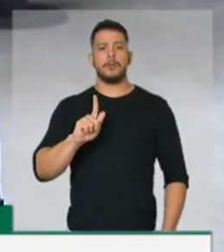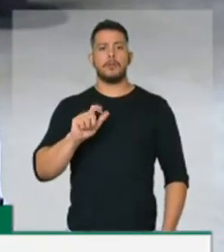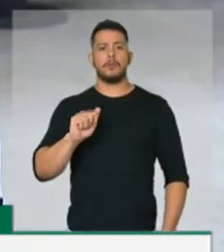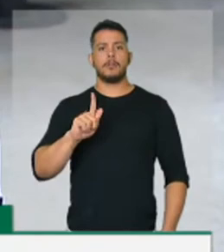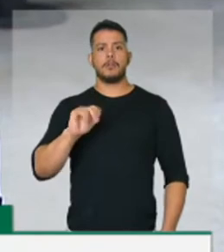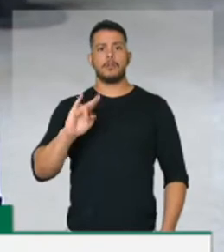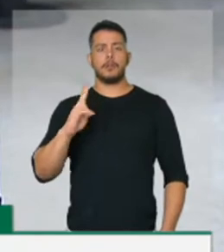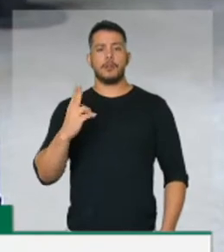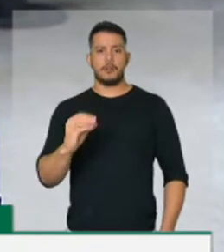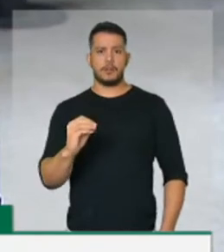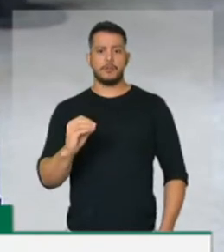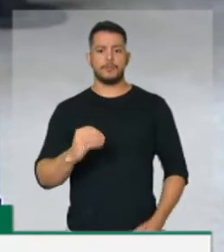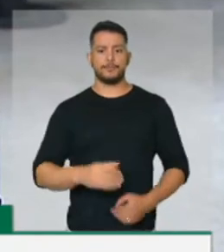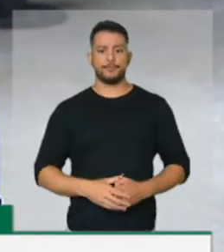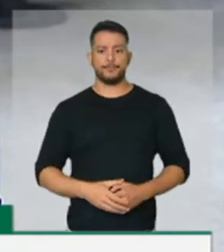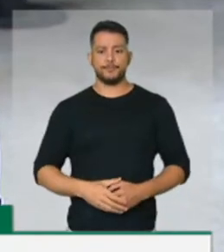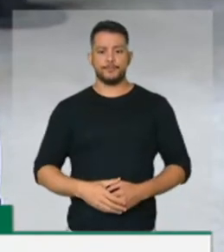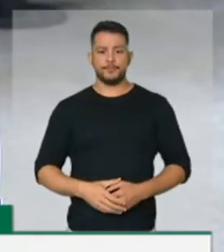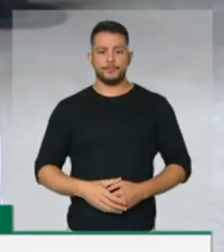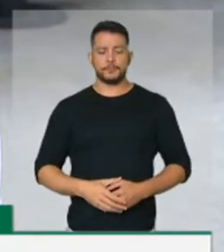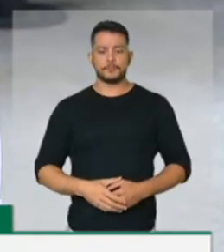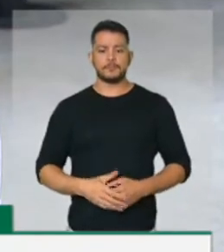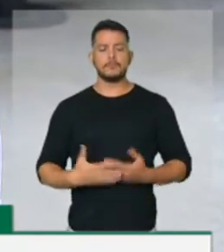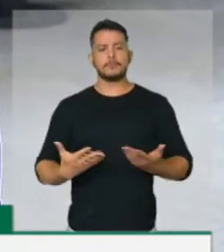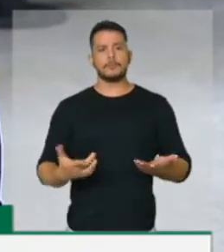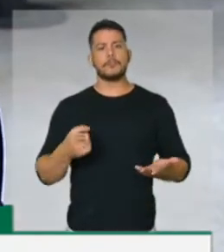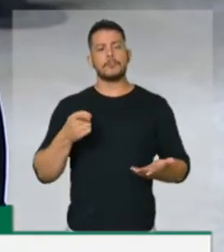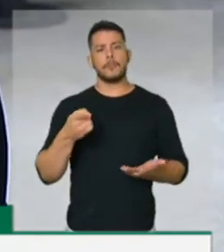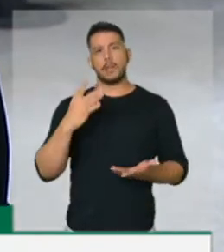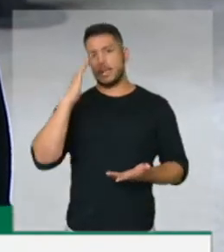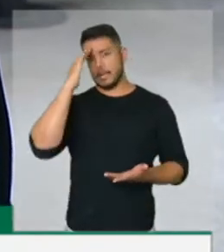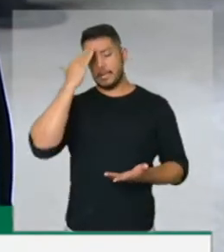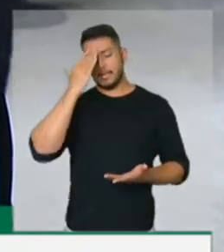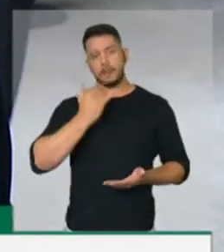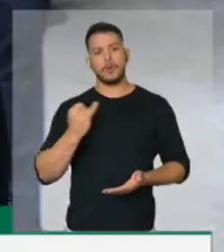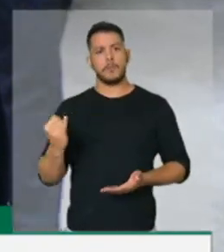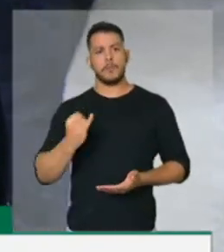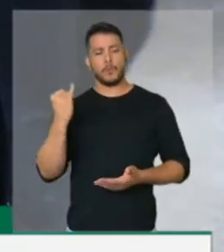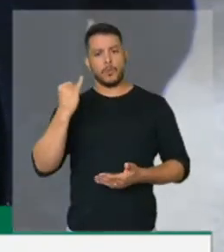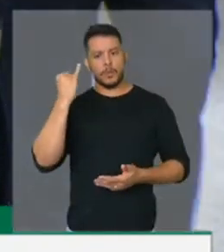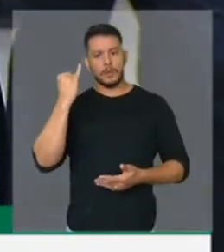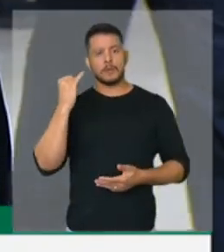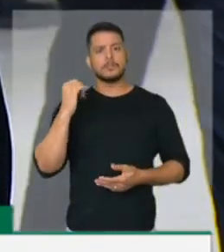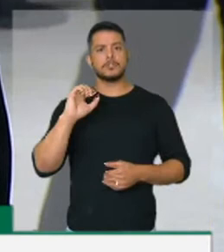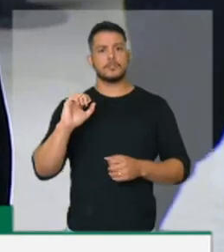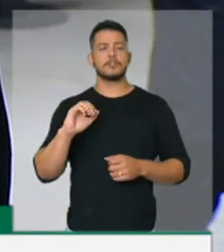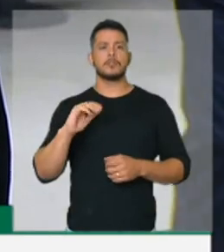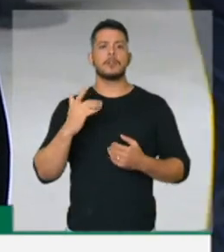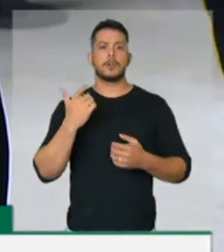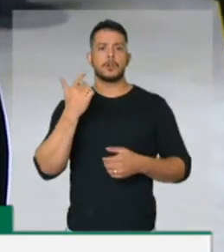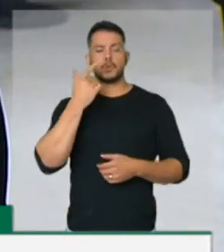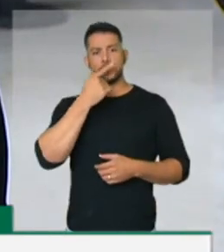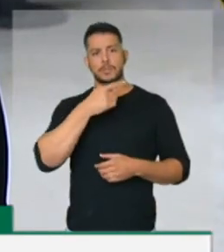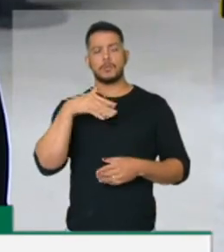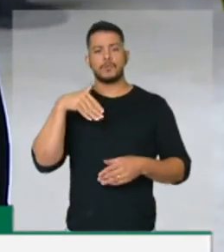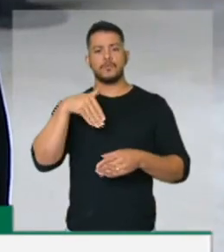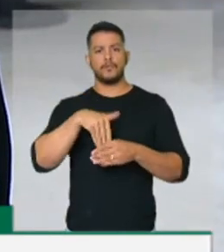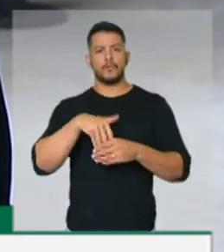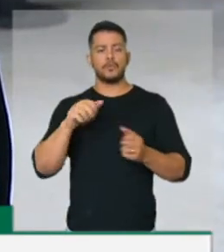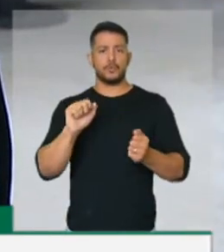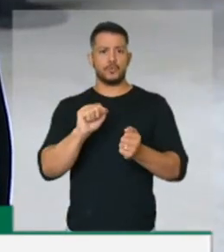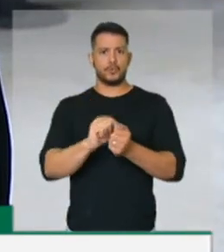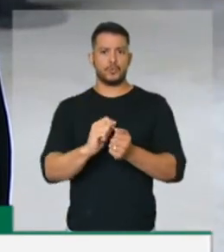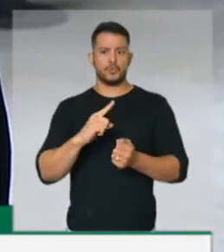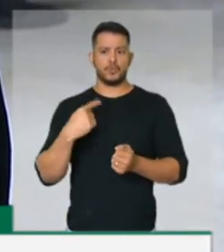e ele, pioneiro que também é, entendeu a importância dos pioneiros no Estado e veio votar junto com essa valorosa bancada do Estado de